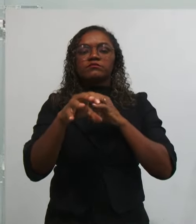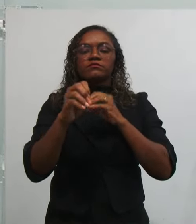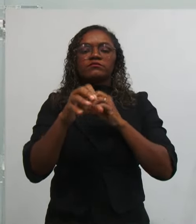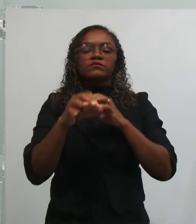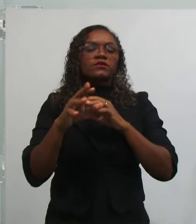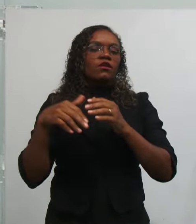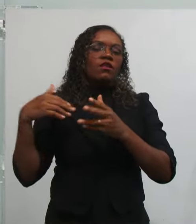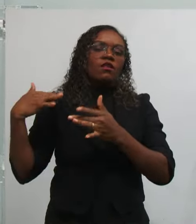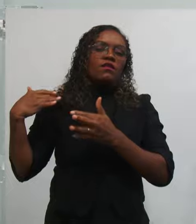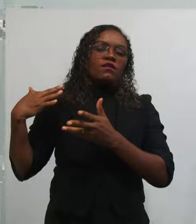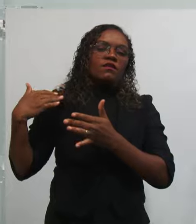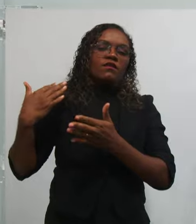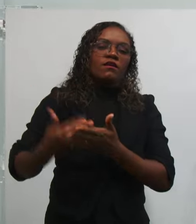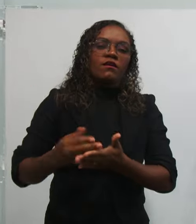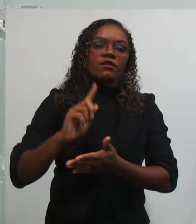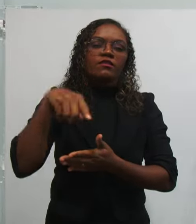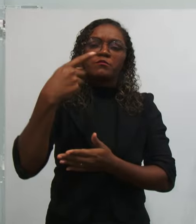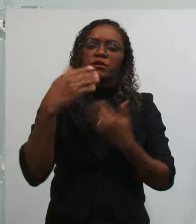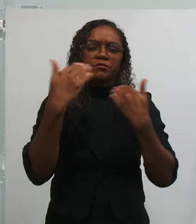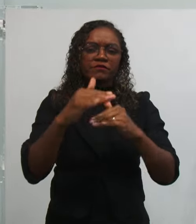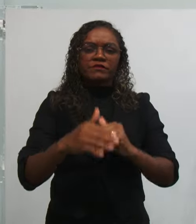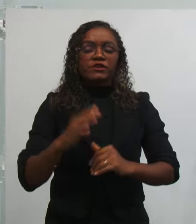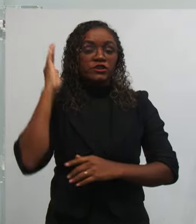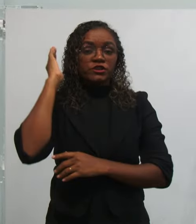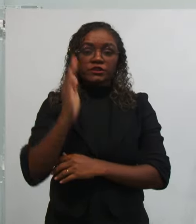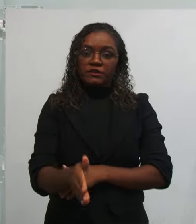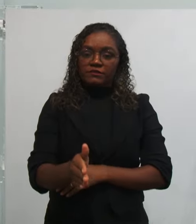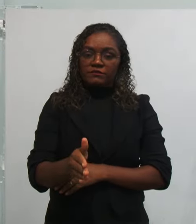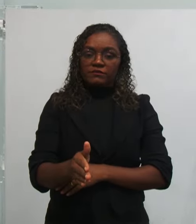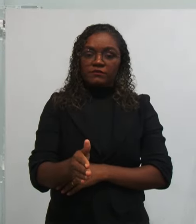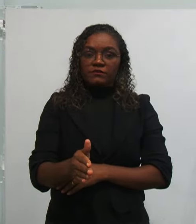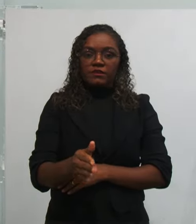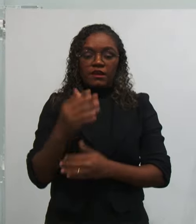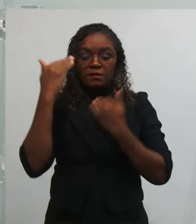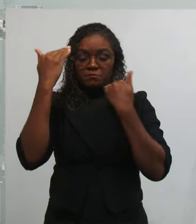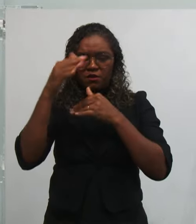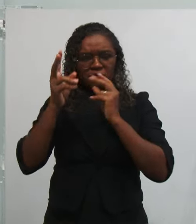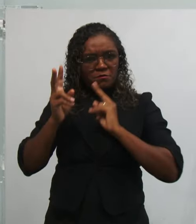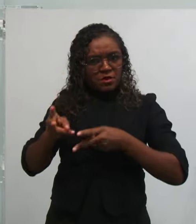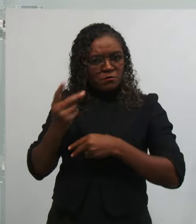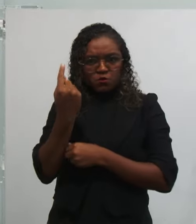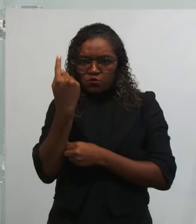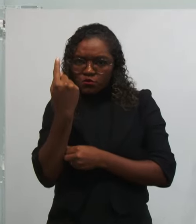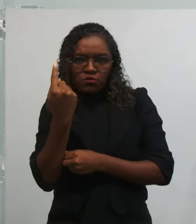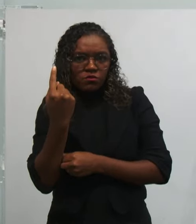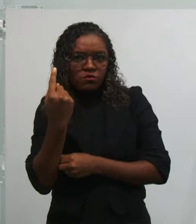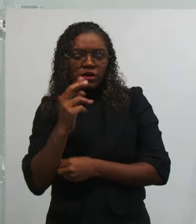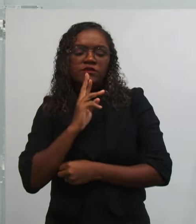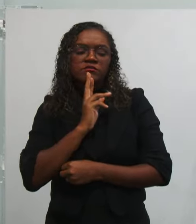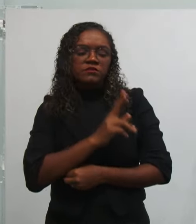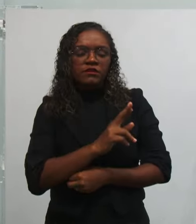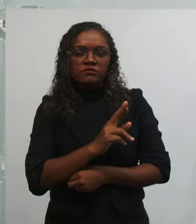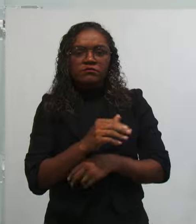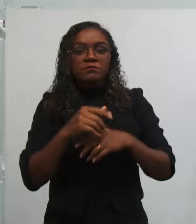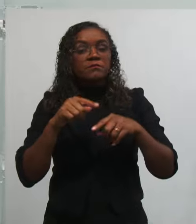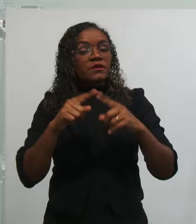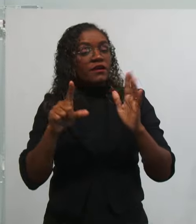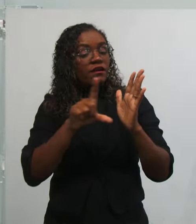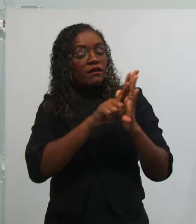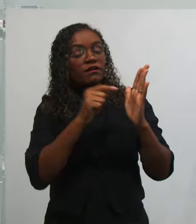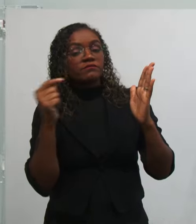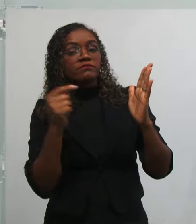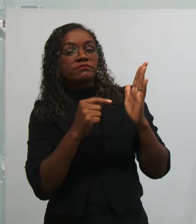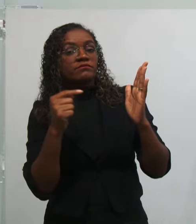uma prova e esta prova é que diz o que o aluno aprendeu Teoricamente mas a lei fala que não é